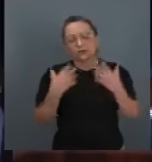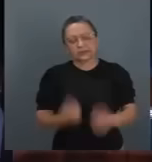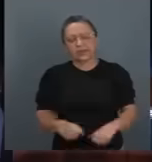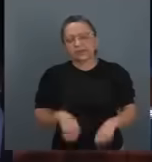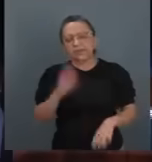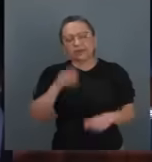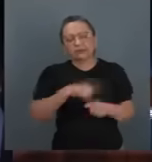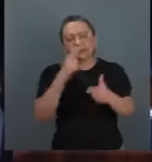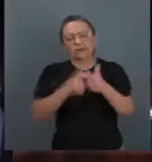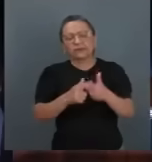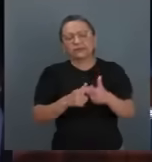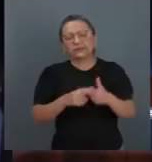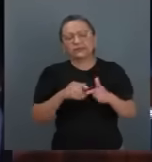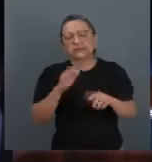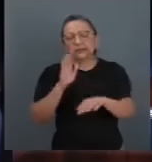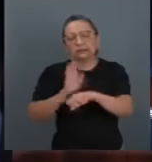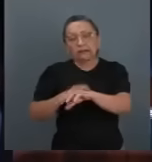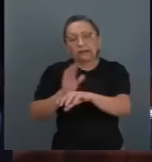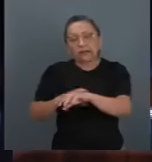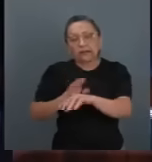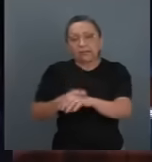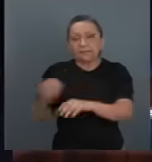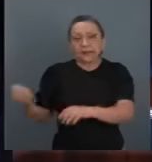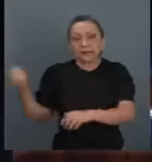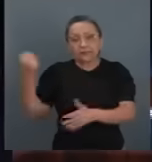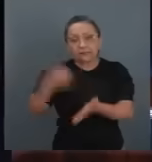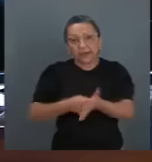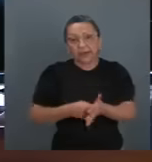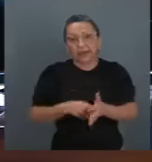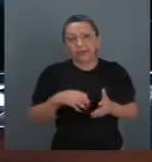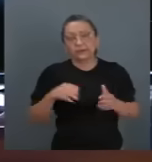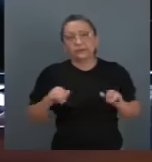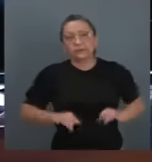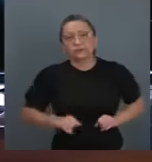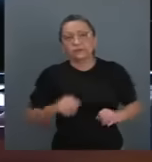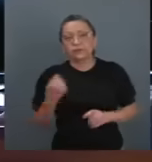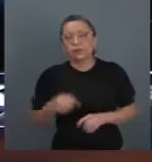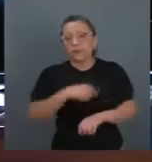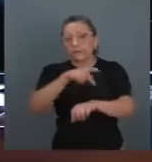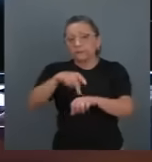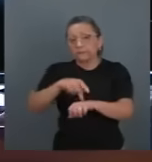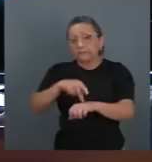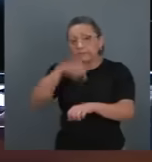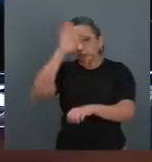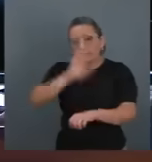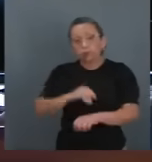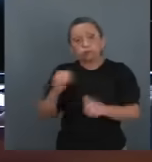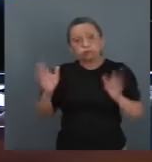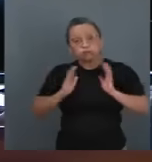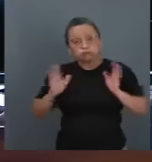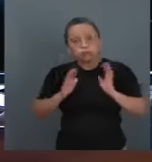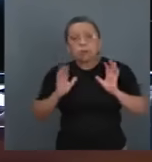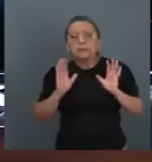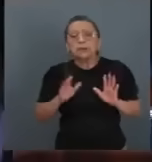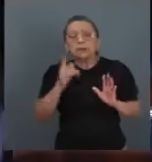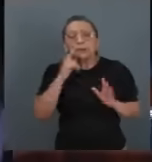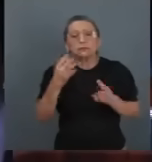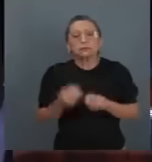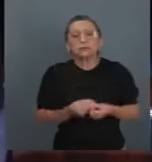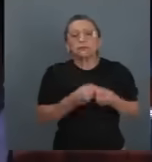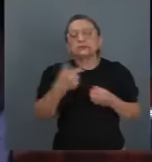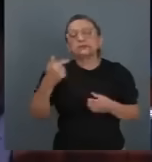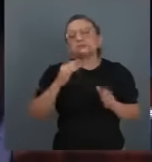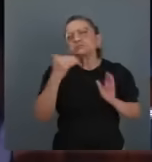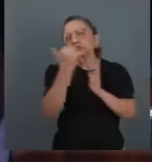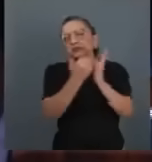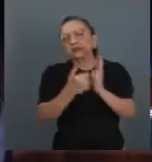uma vez, ser chamado para pagar a conta. O Brasil é um país rico, que está entre a 8ª e 7ª economia do